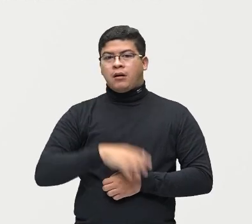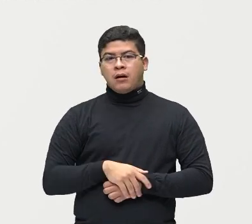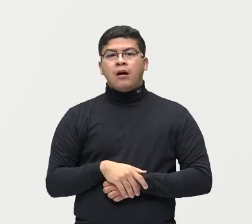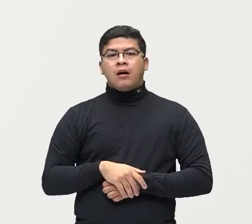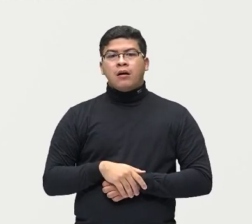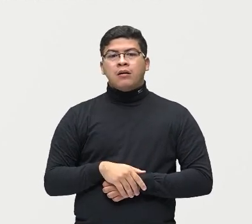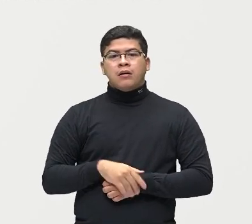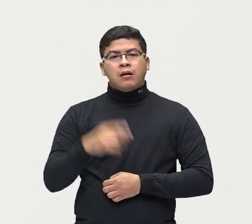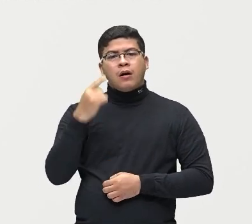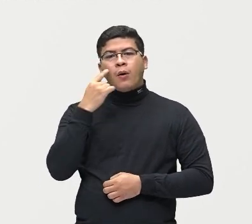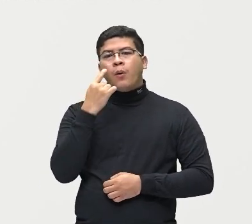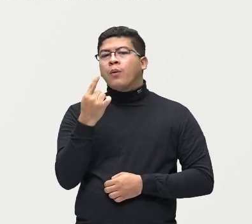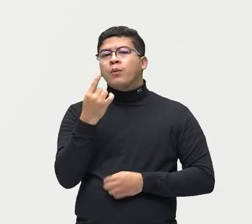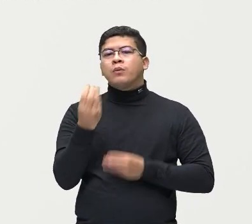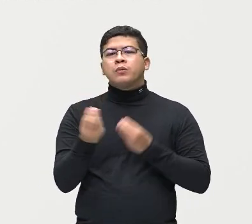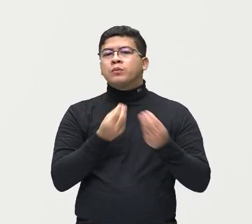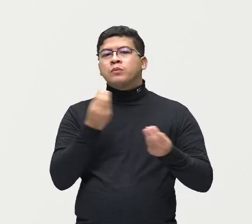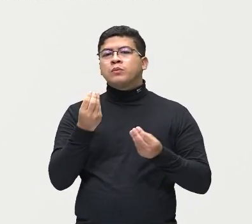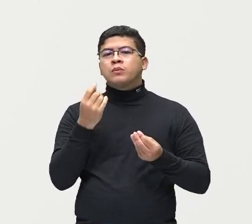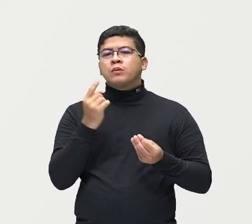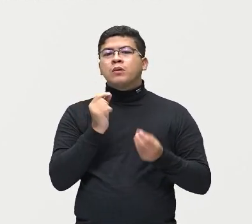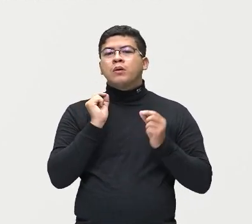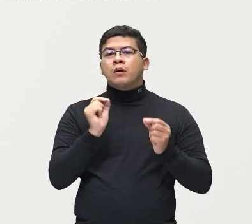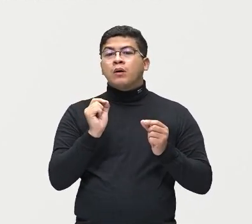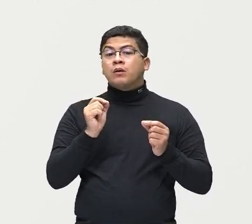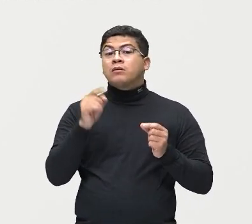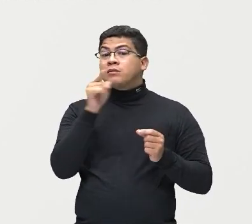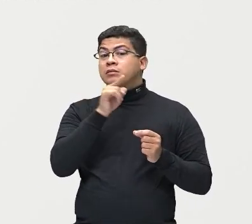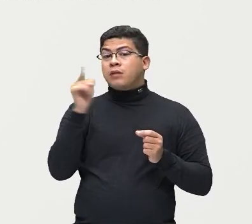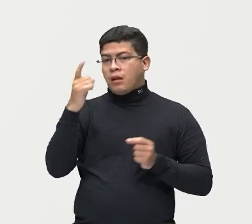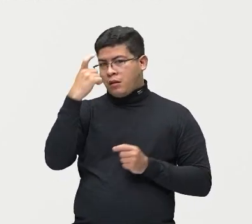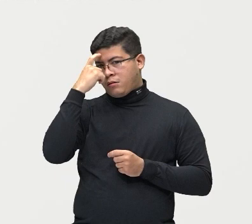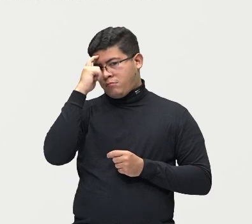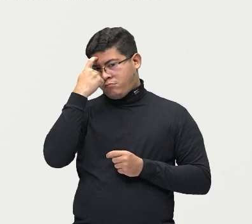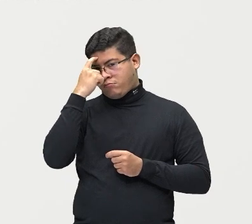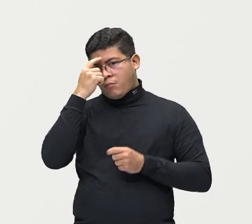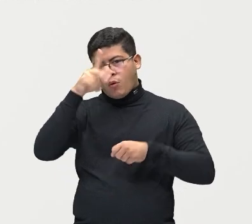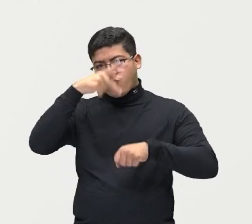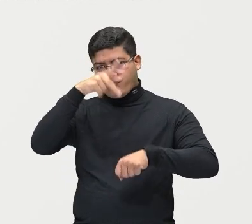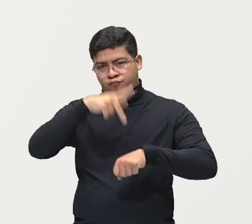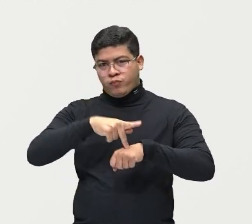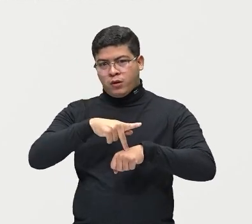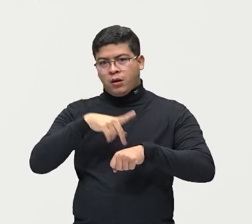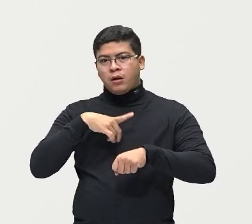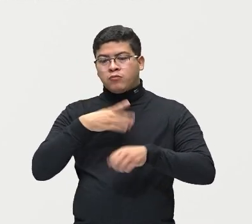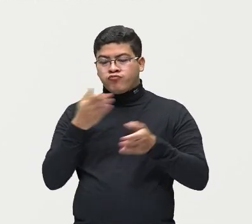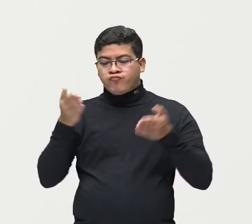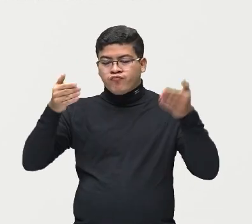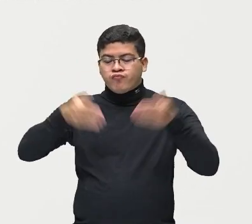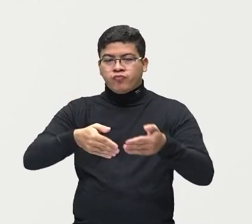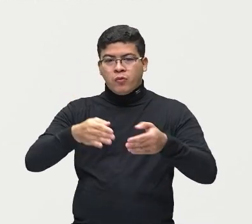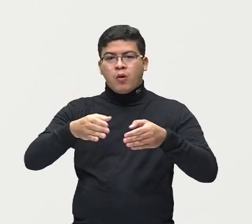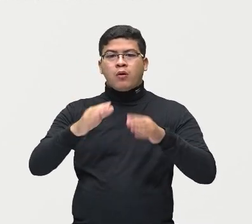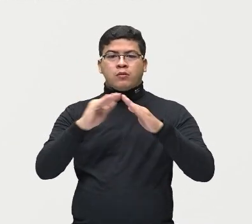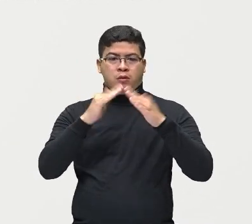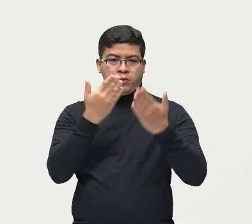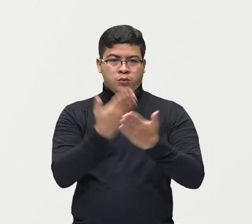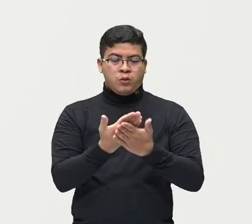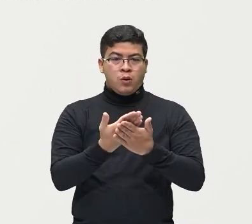sobre a inoculação da varíola nas Índias Orientais, dirigido ali ao Colégio Médico de